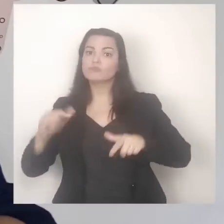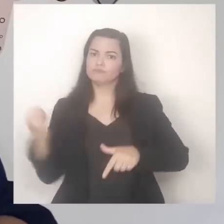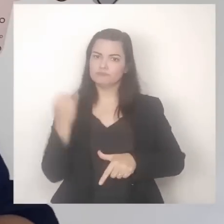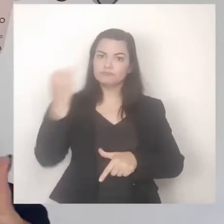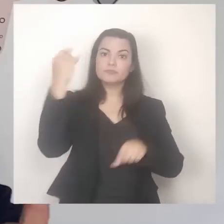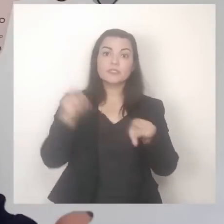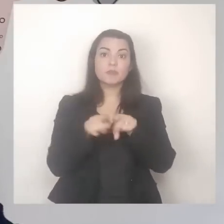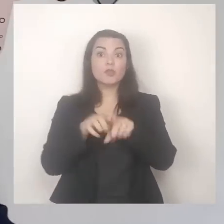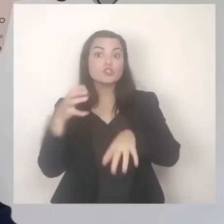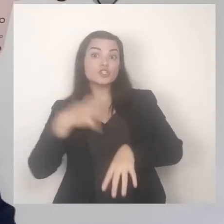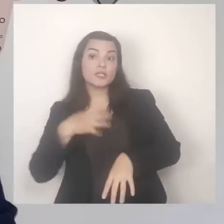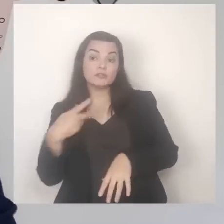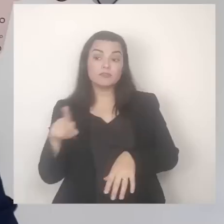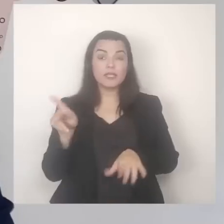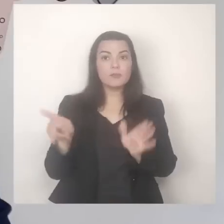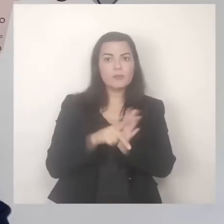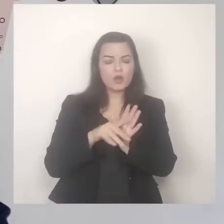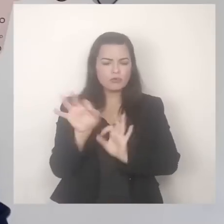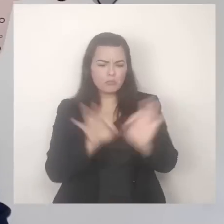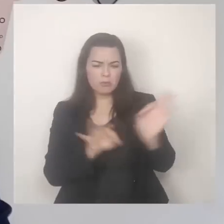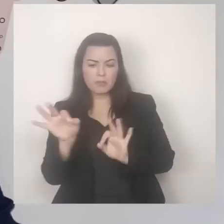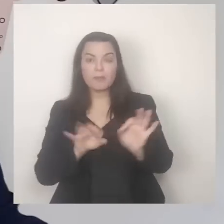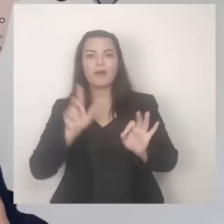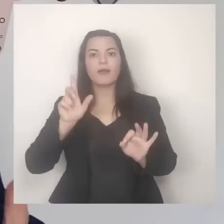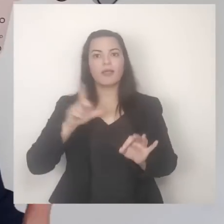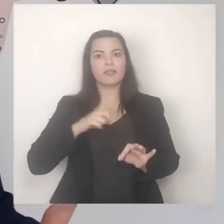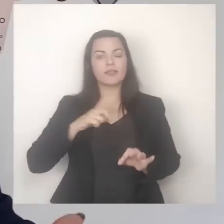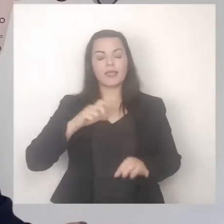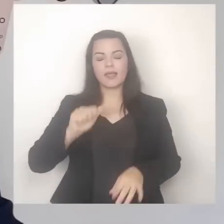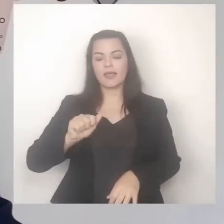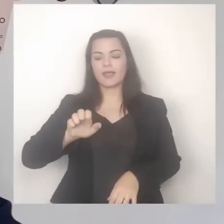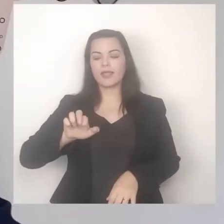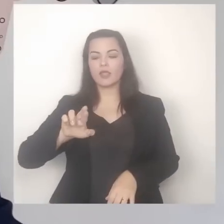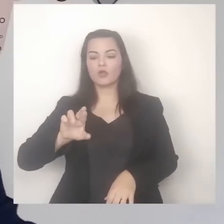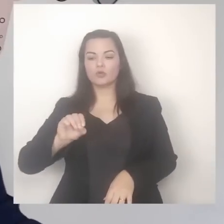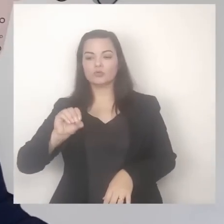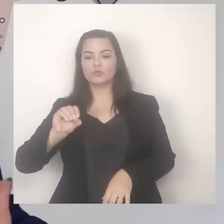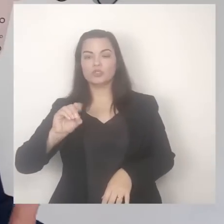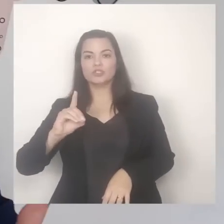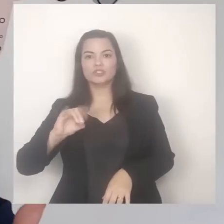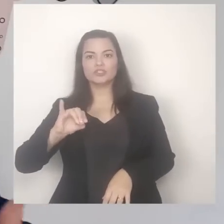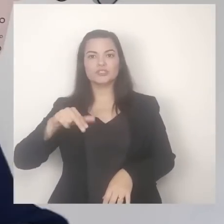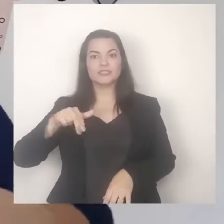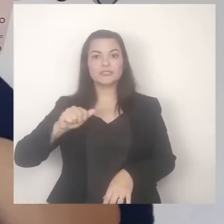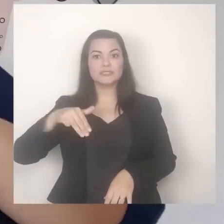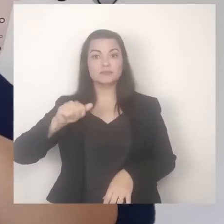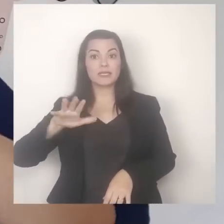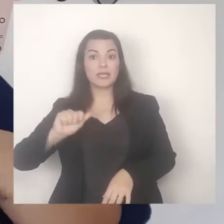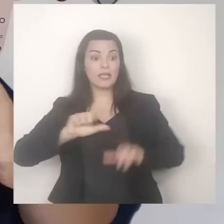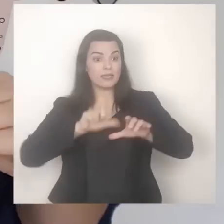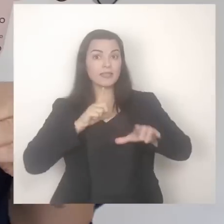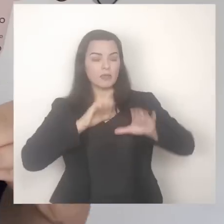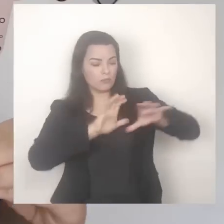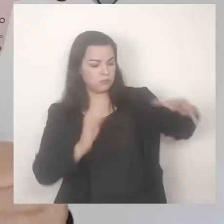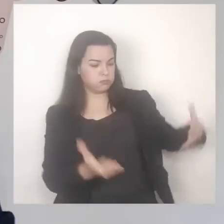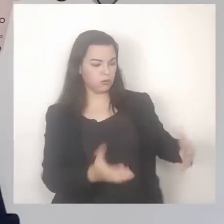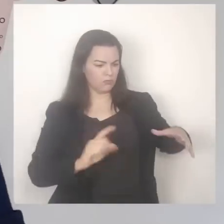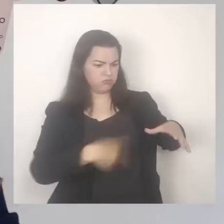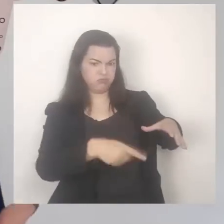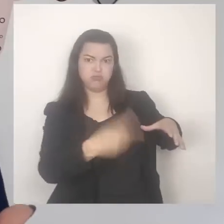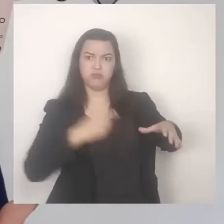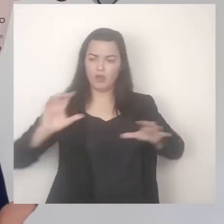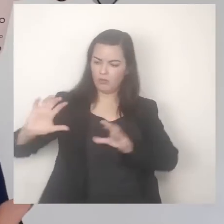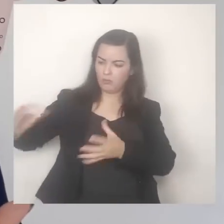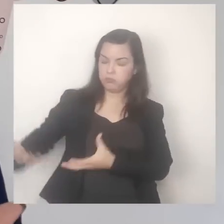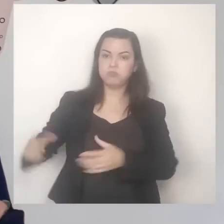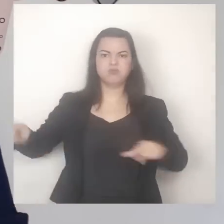A construção dele é toda aerodinâmica. Nós temos as turbinas, os motores, o bico do avião,